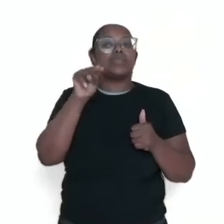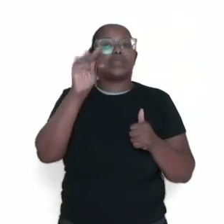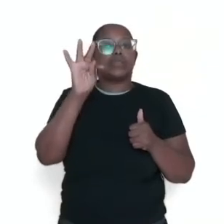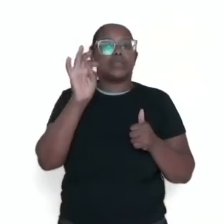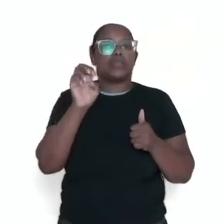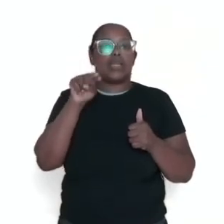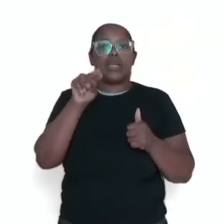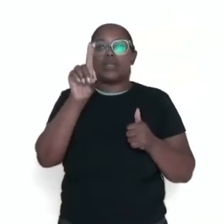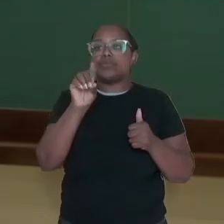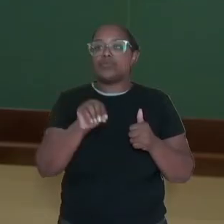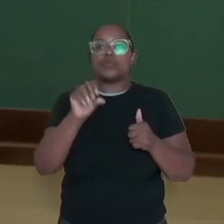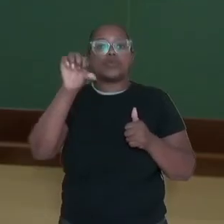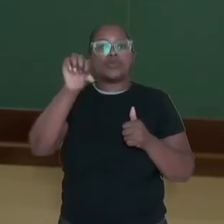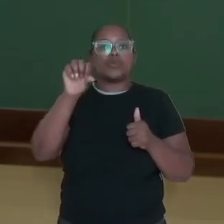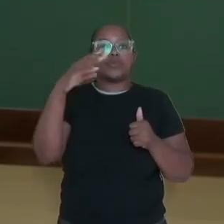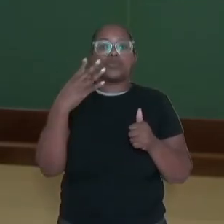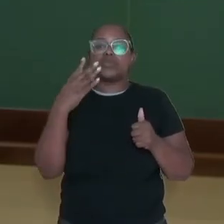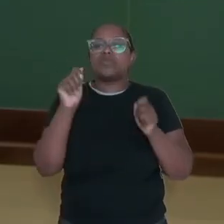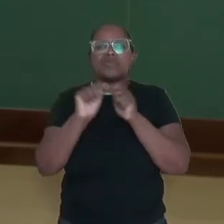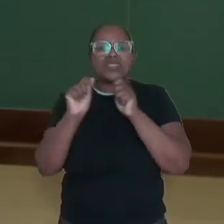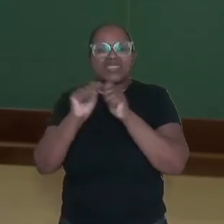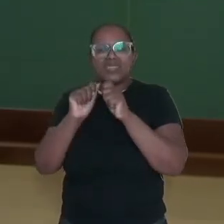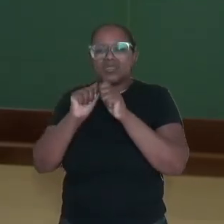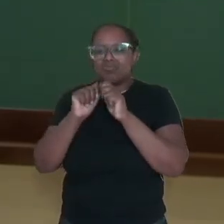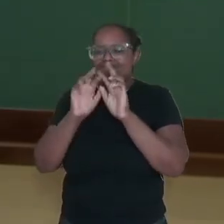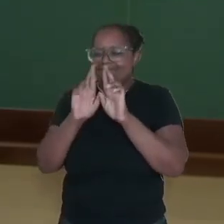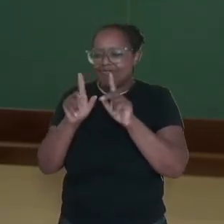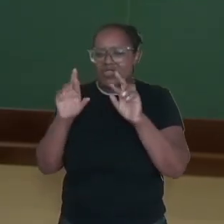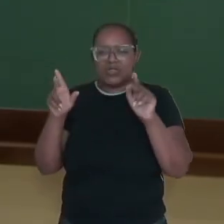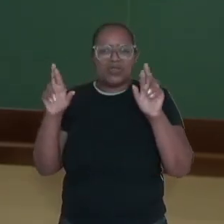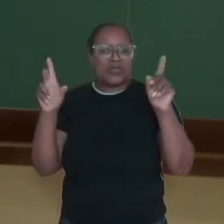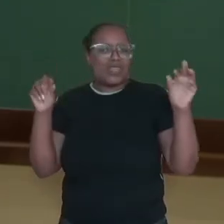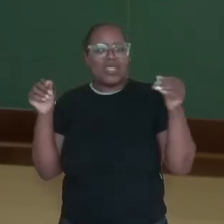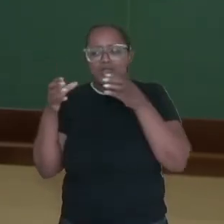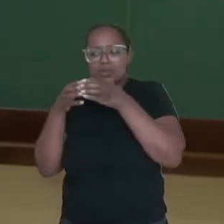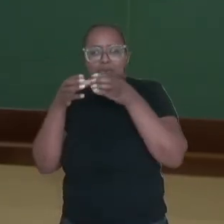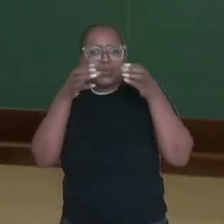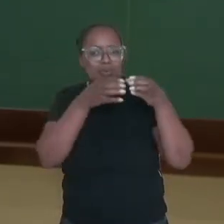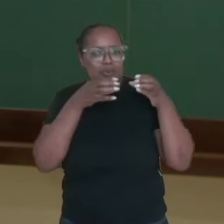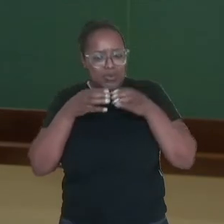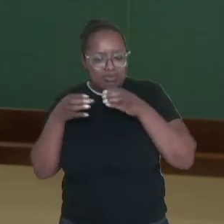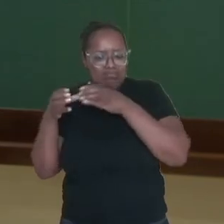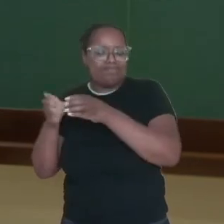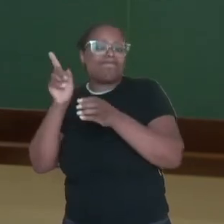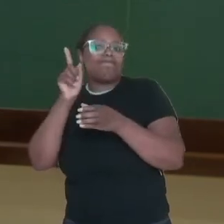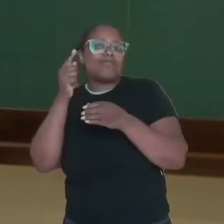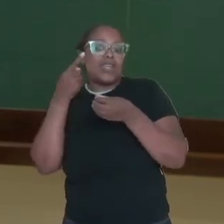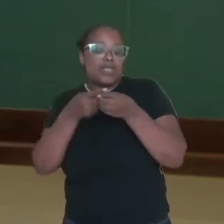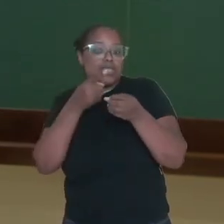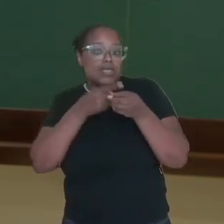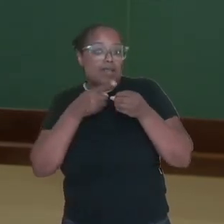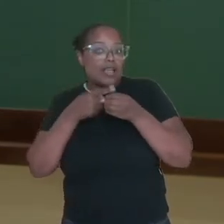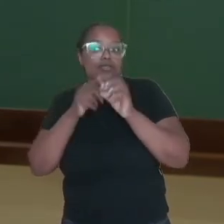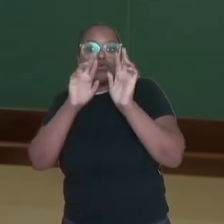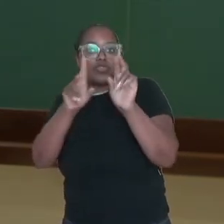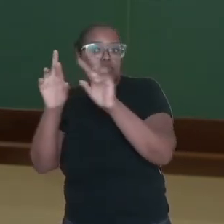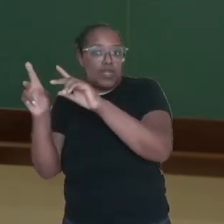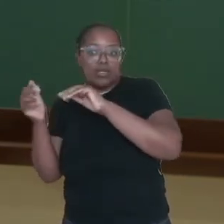94. Então, eles faziam várias etapas classificatórias em diferentes cidades, com diferentes